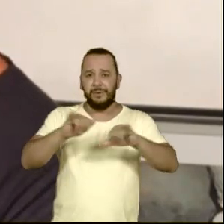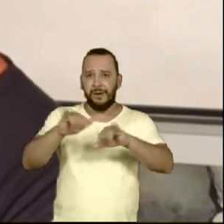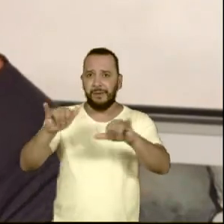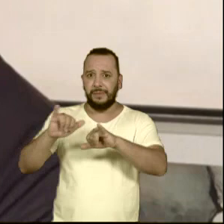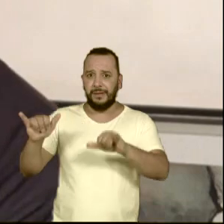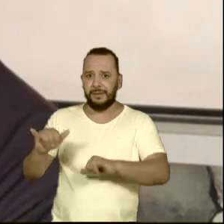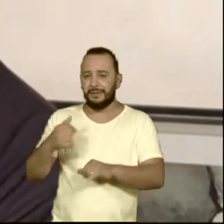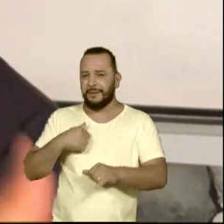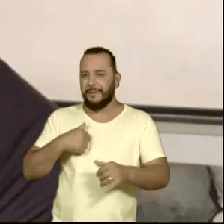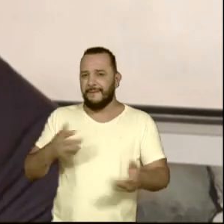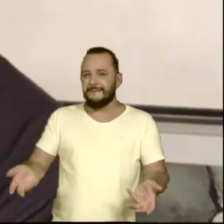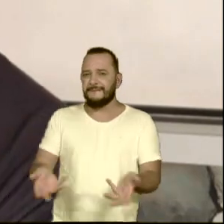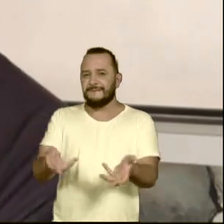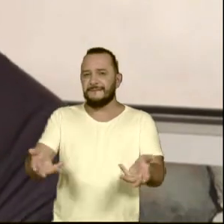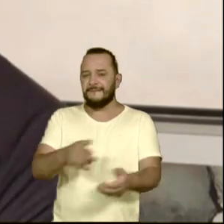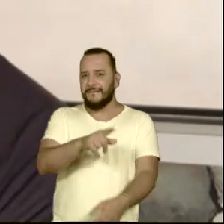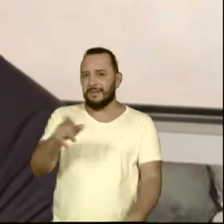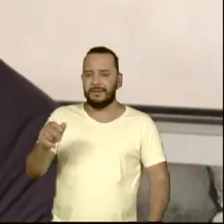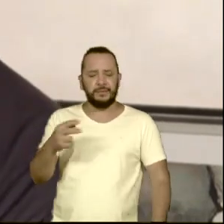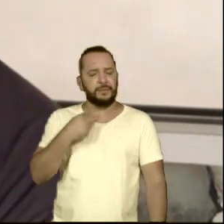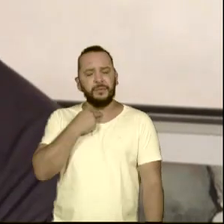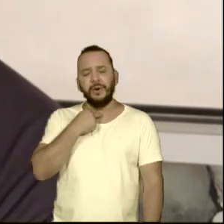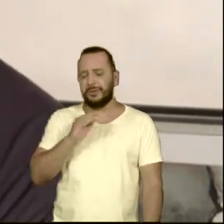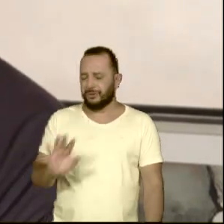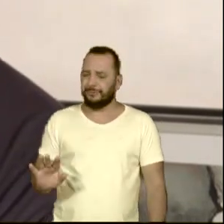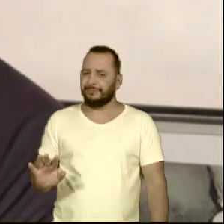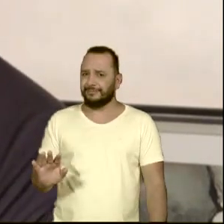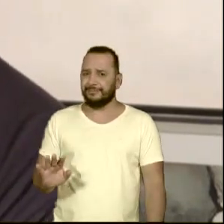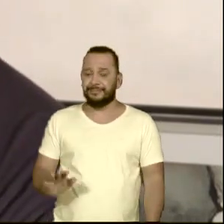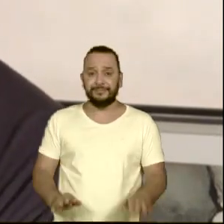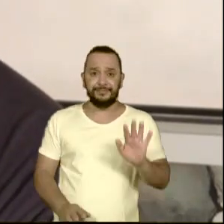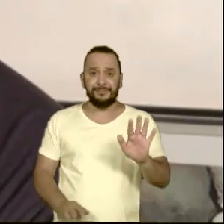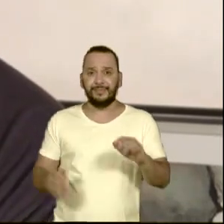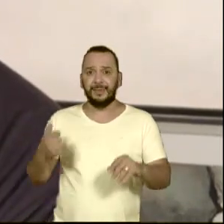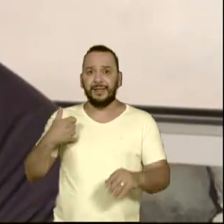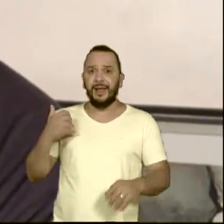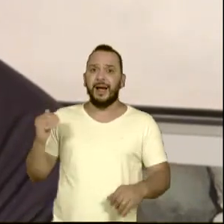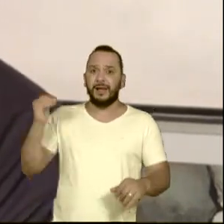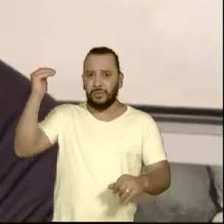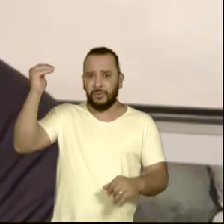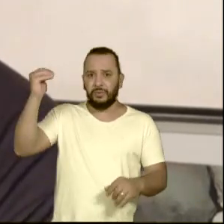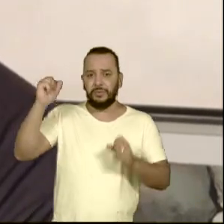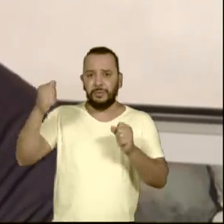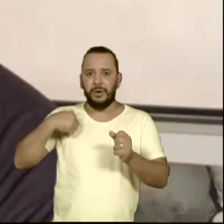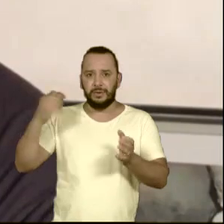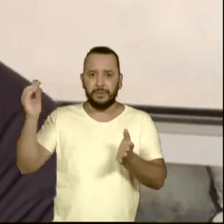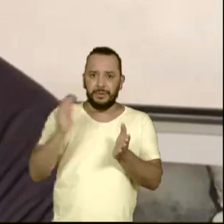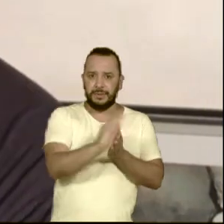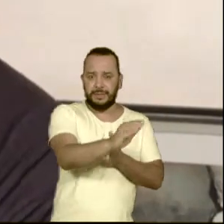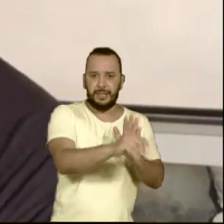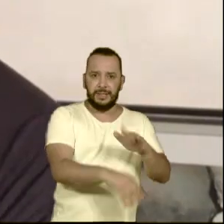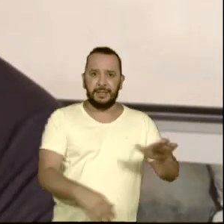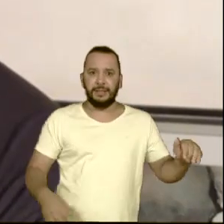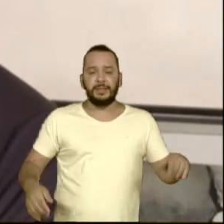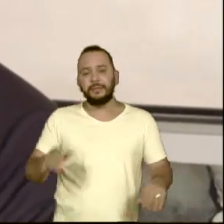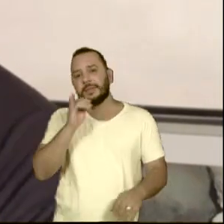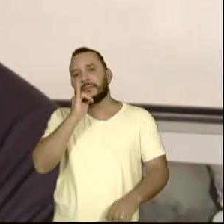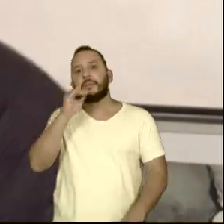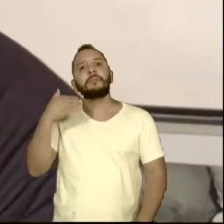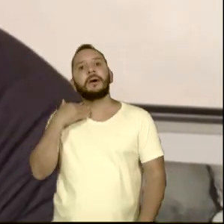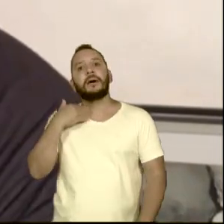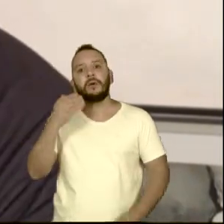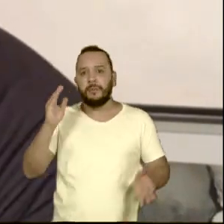obrigando, te induzindo a... Mas por que coisas adultas não podem patrocinar programa infantil? Por que um banco não pode?